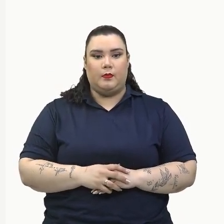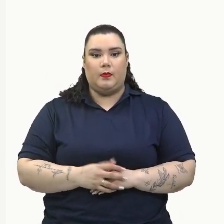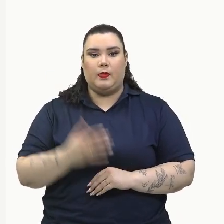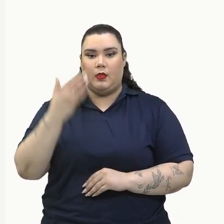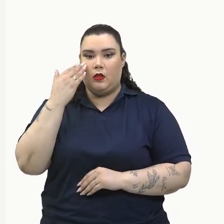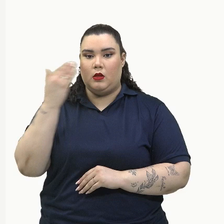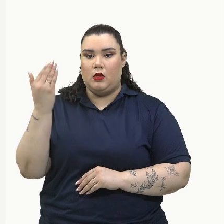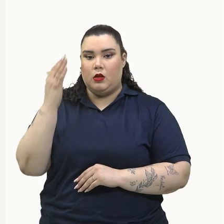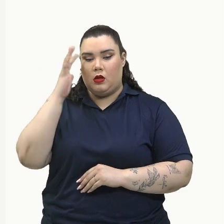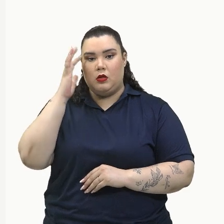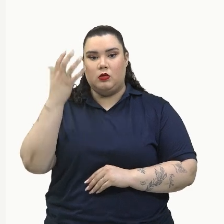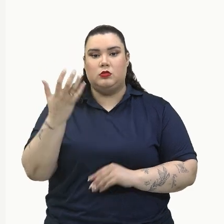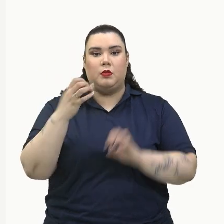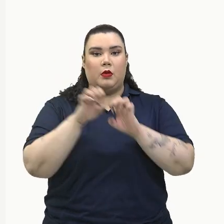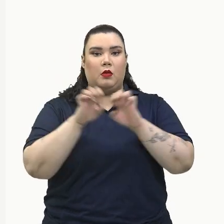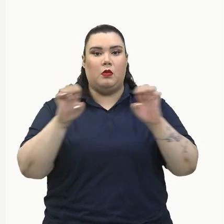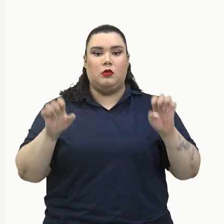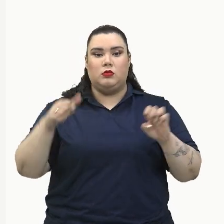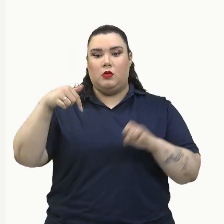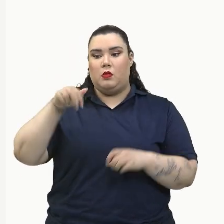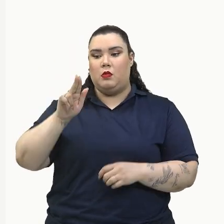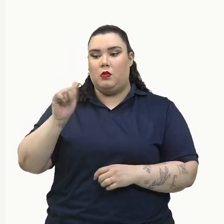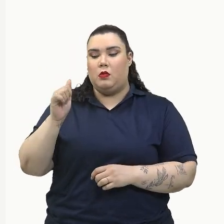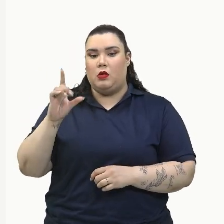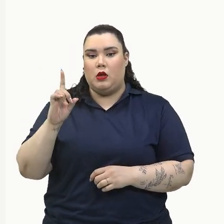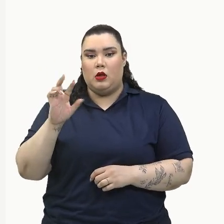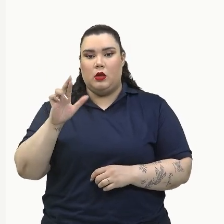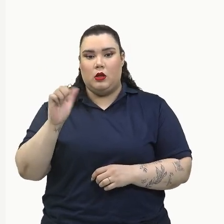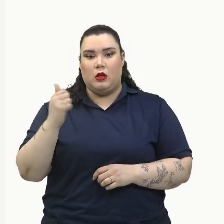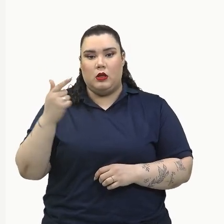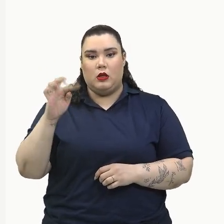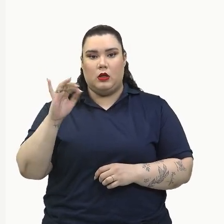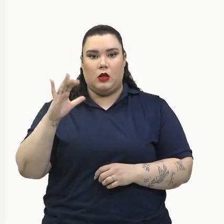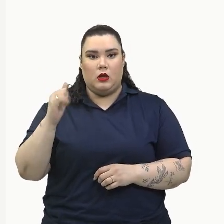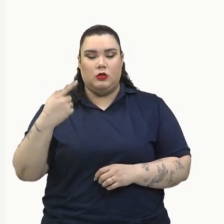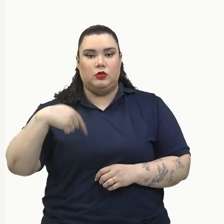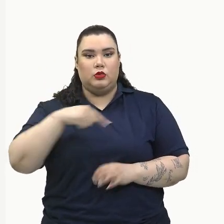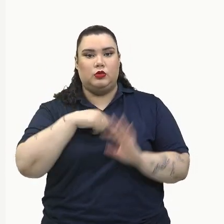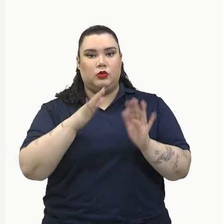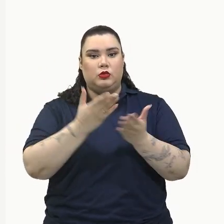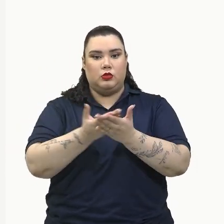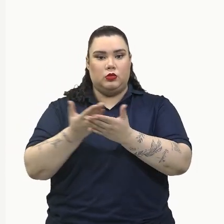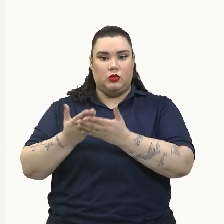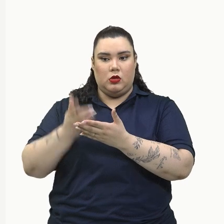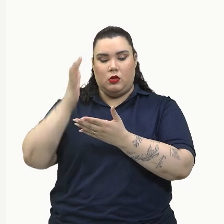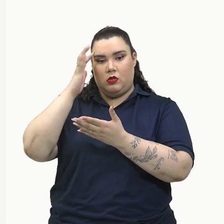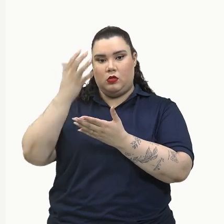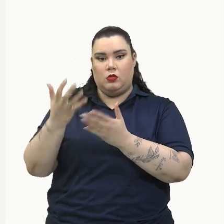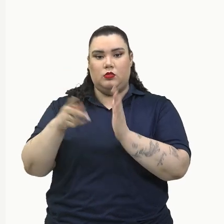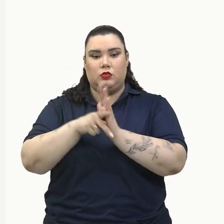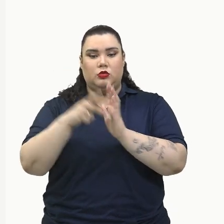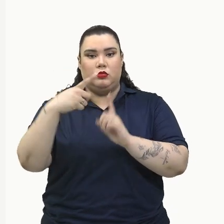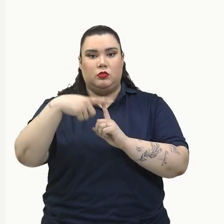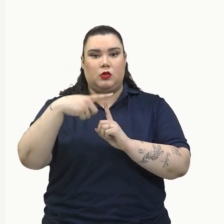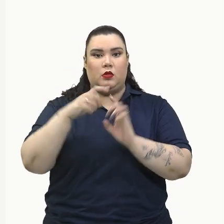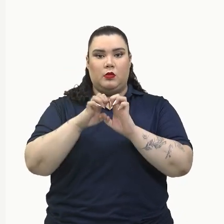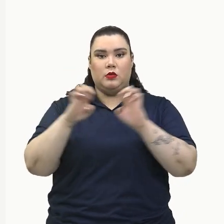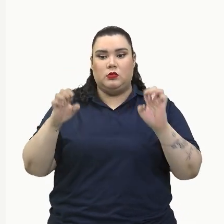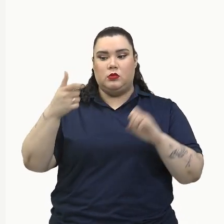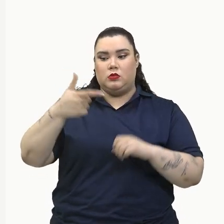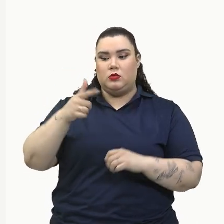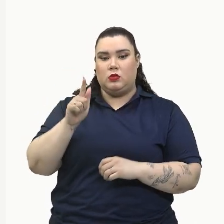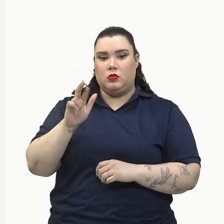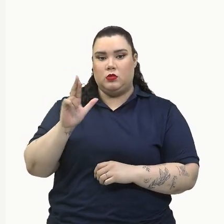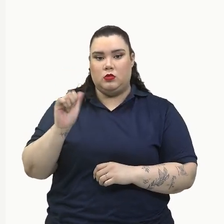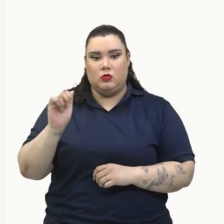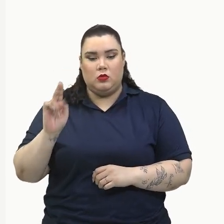Resolvendo a equação quadrática, né, aplicamos naquela fórmula que nós já conhecemos, que é a fórmula resolutiva da equação do segundo grau. Então, x vai ser